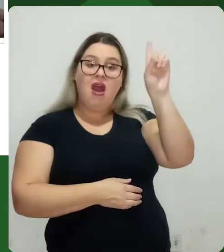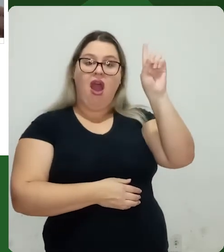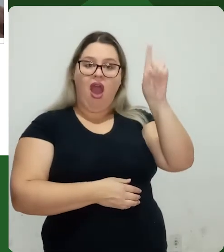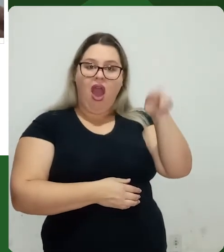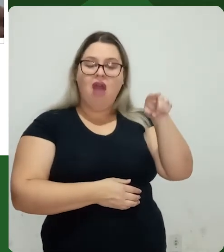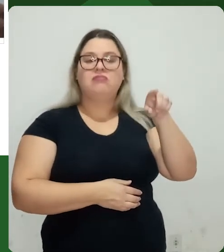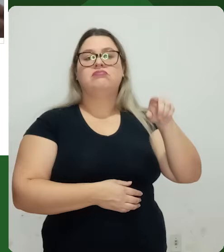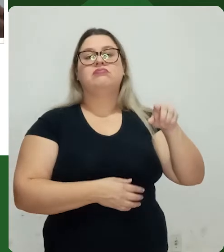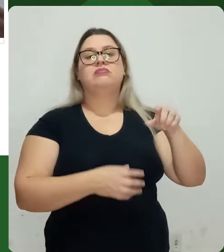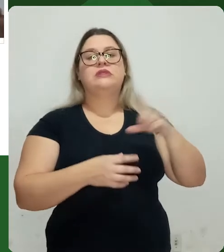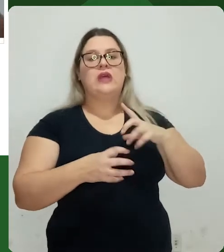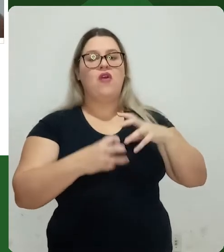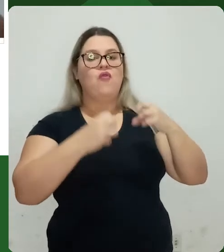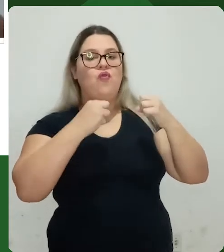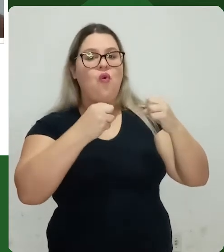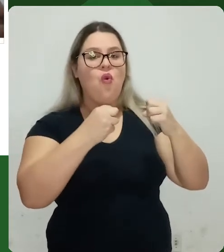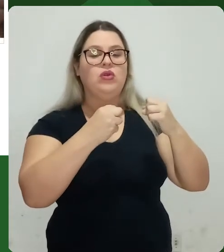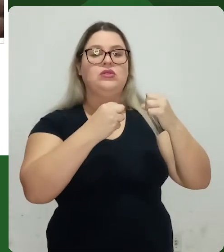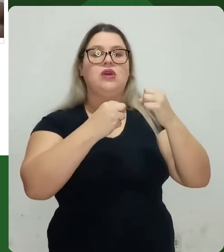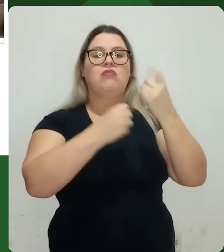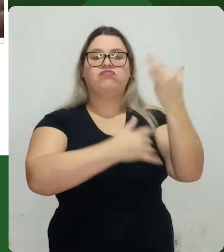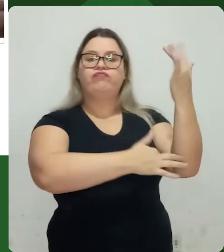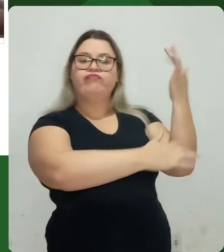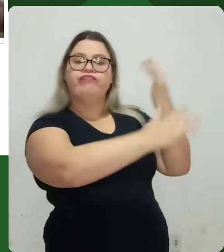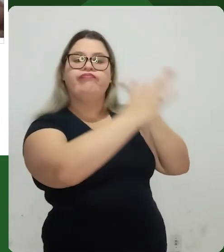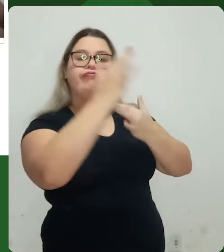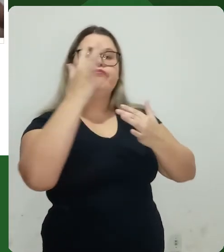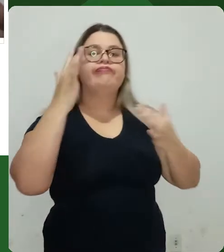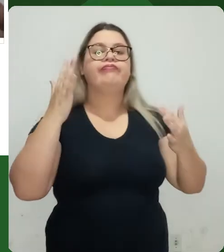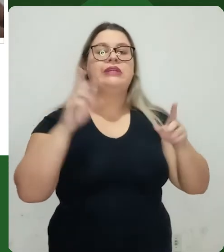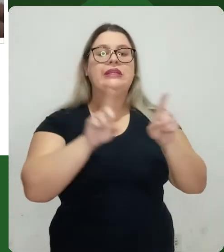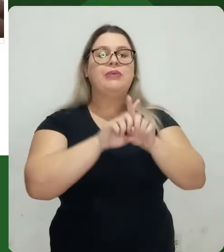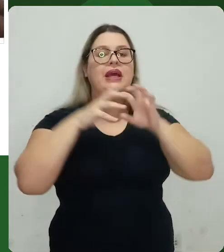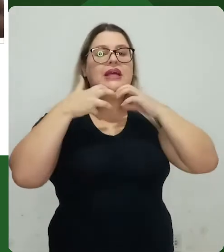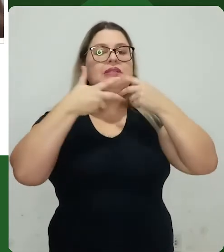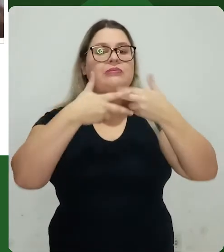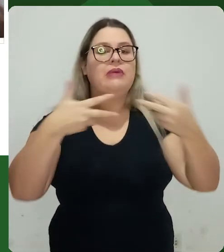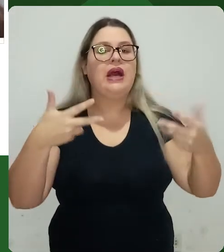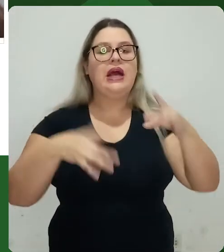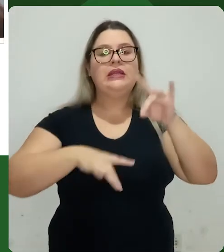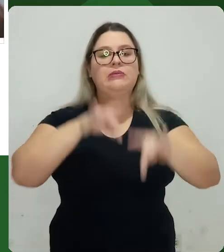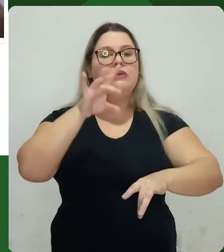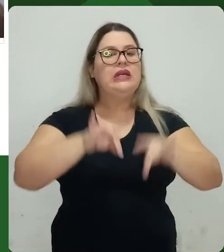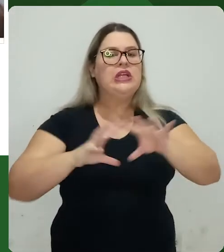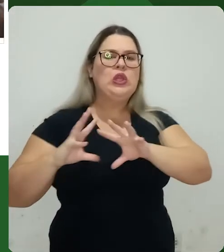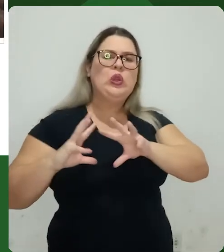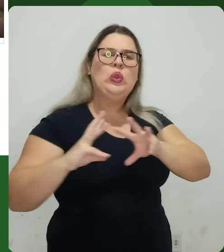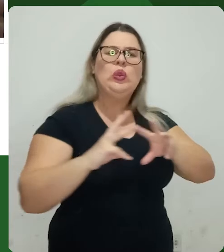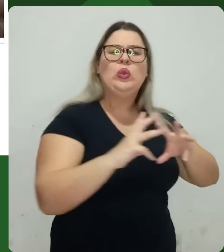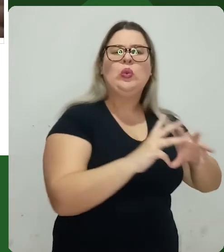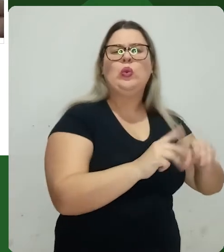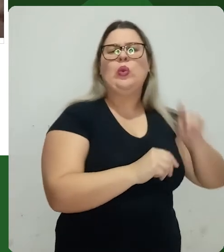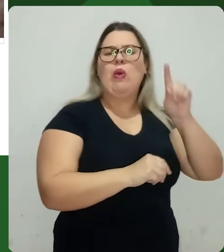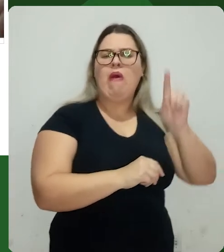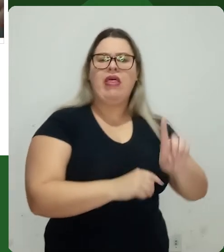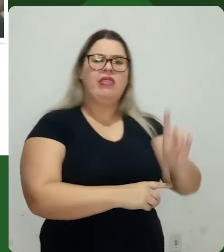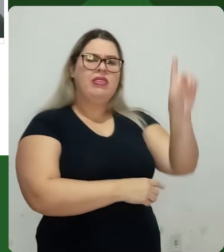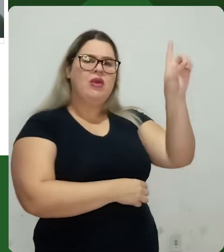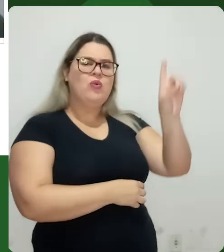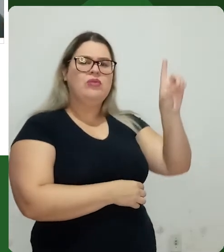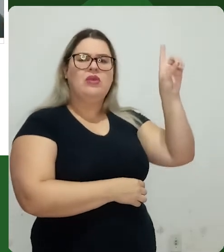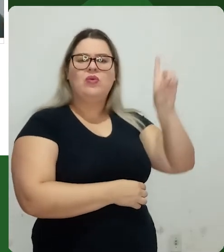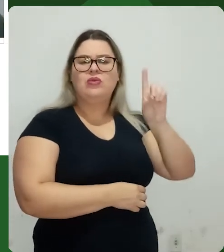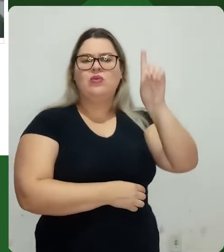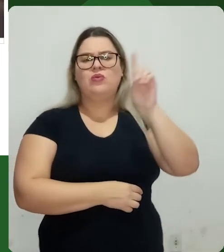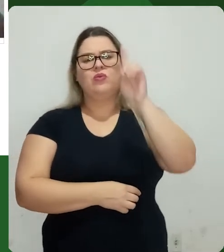os deuses eram expressos pelas forças da natureza e a divindade de animais, de plantas e do próprio homem. Todos os